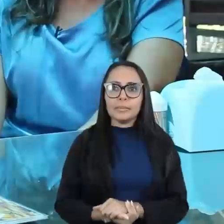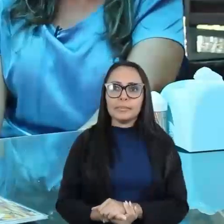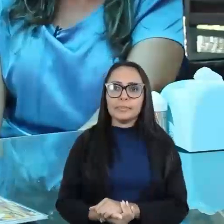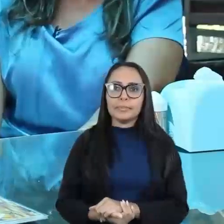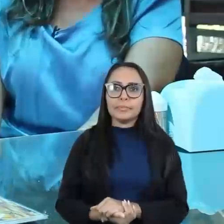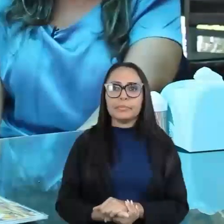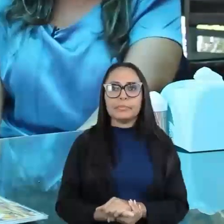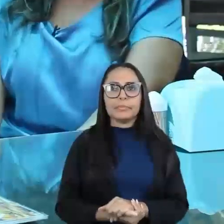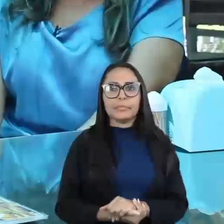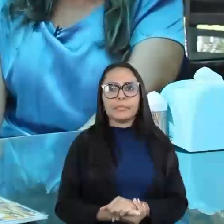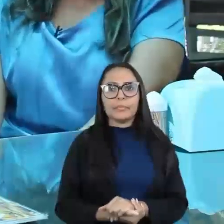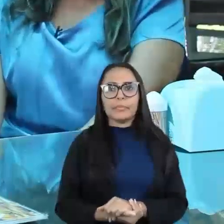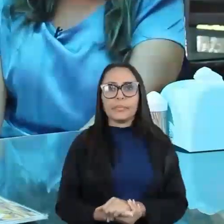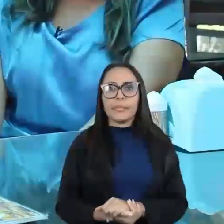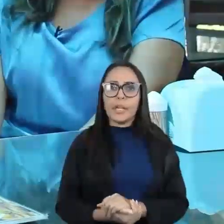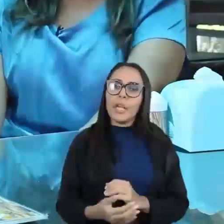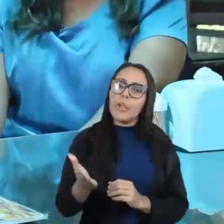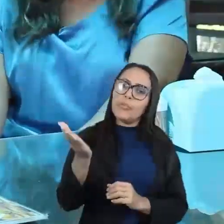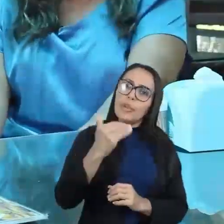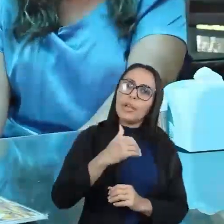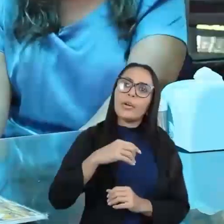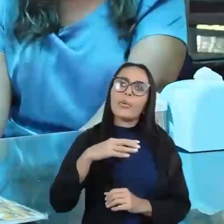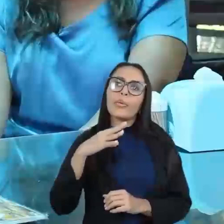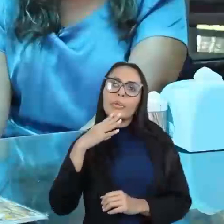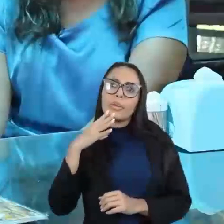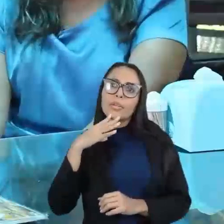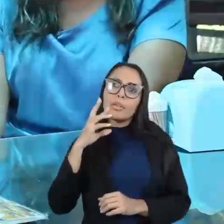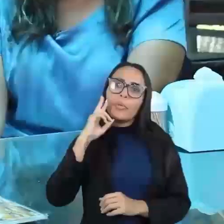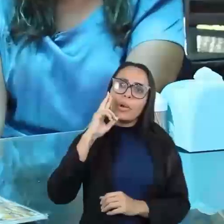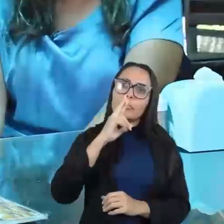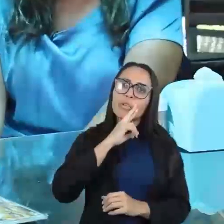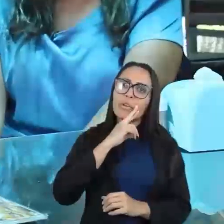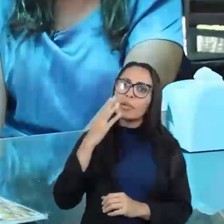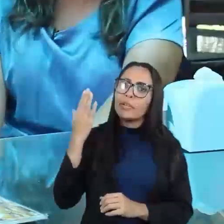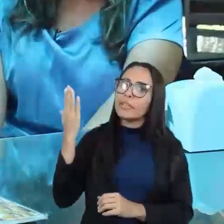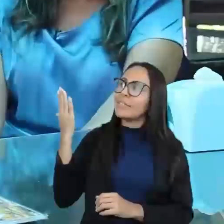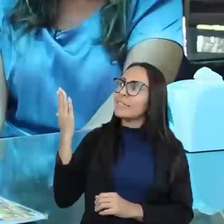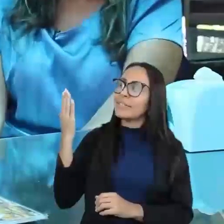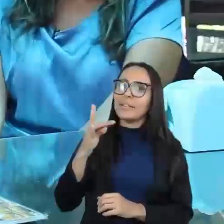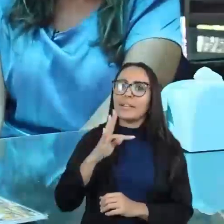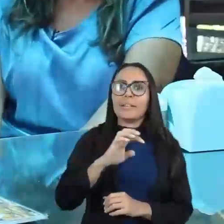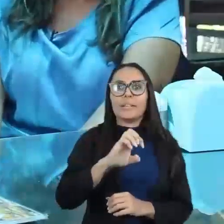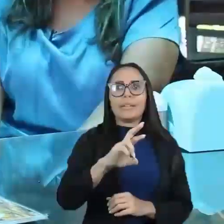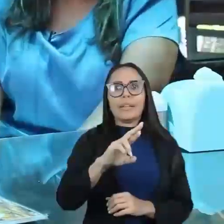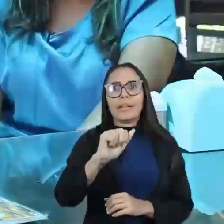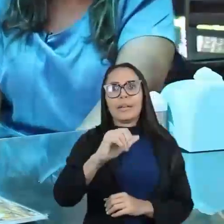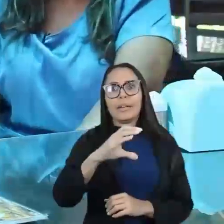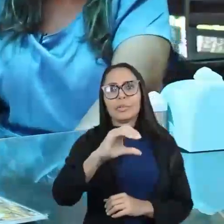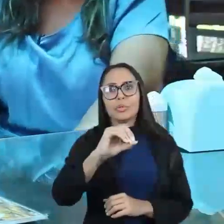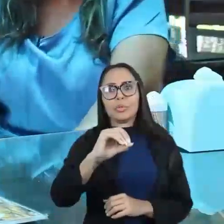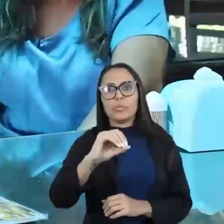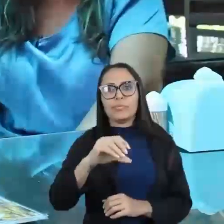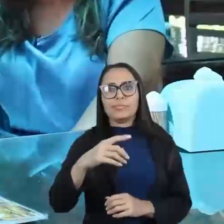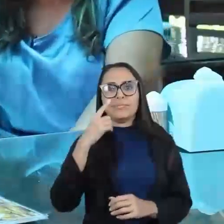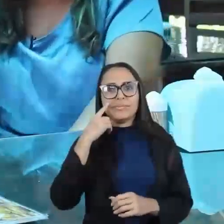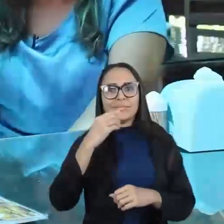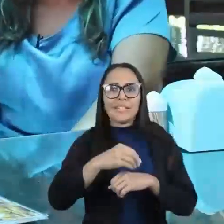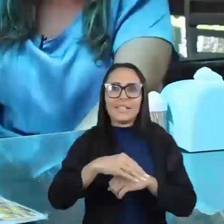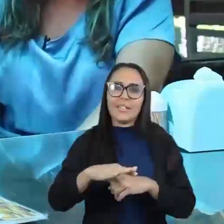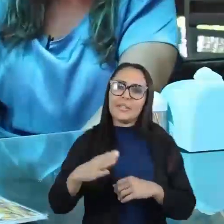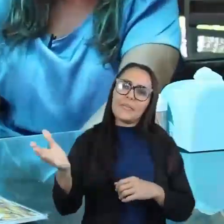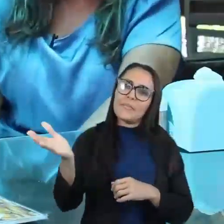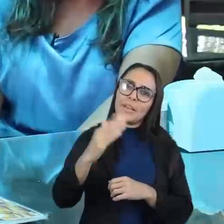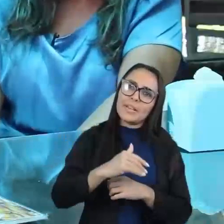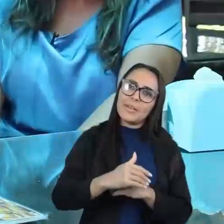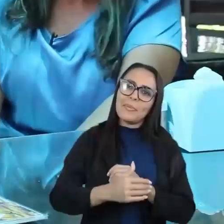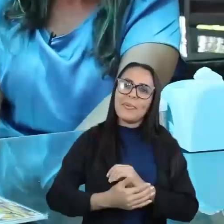né? E venham conhecer também o restaurante Terraço. Isso, maravilhoso, viu, pessoal? Segue a dica aí também, quem estiver